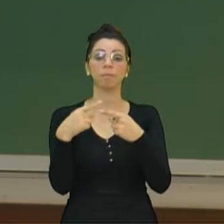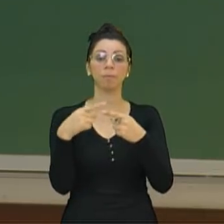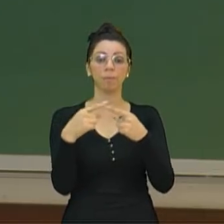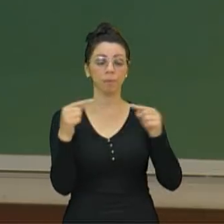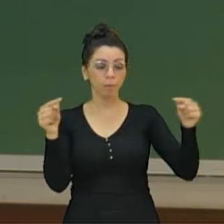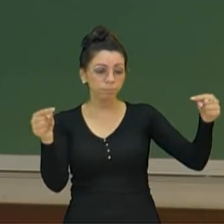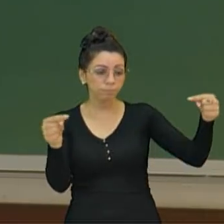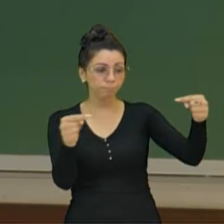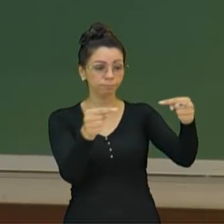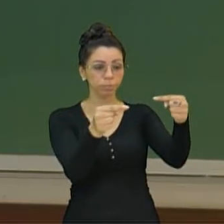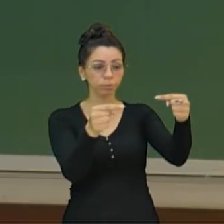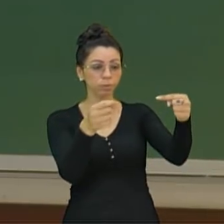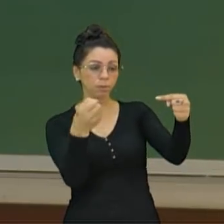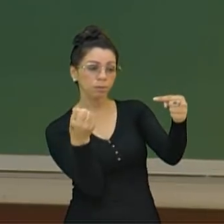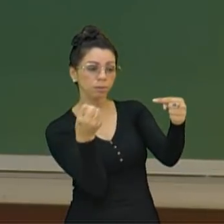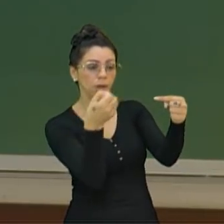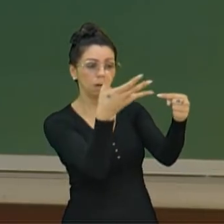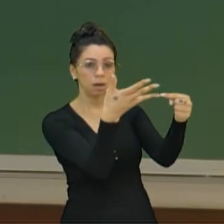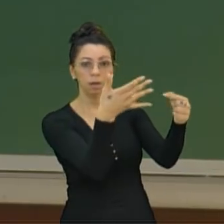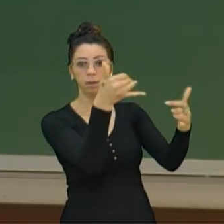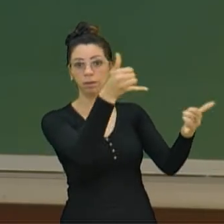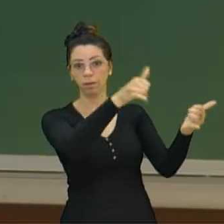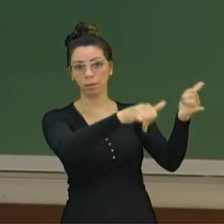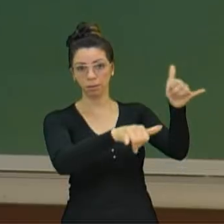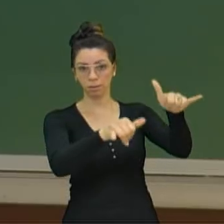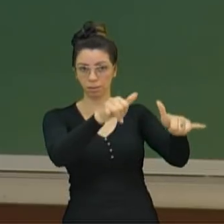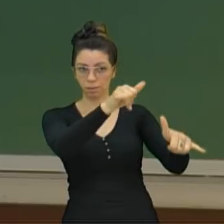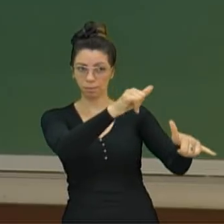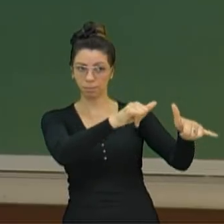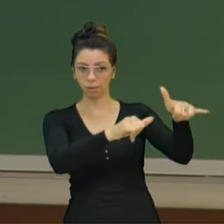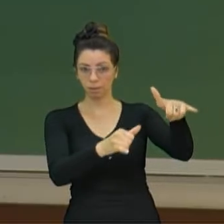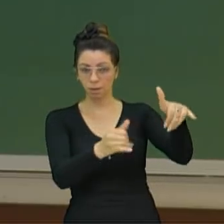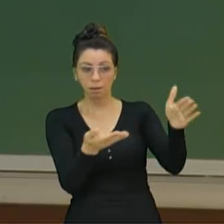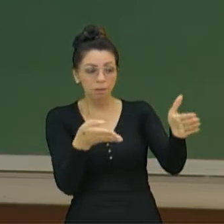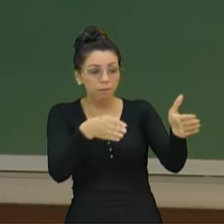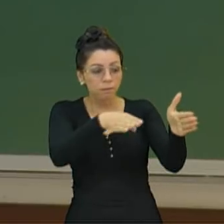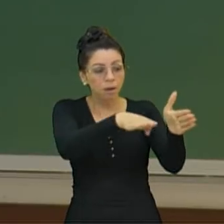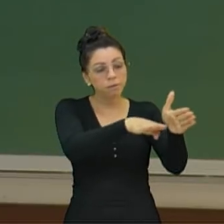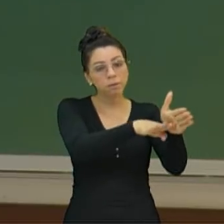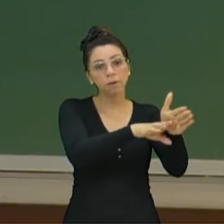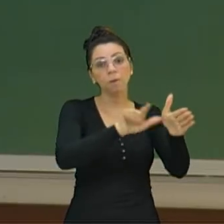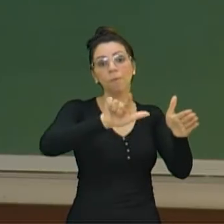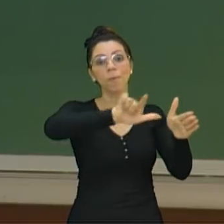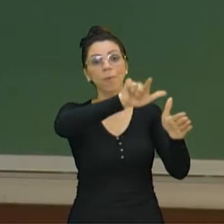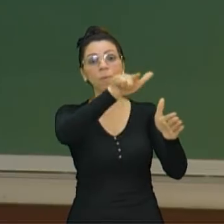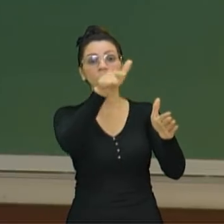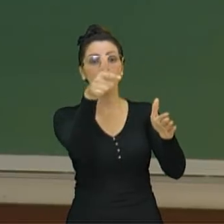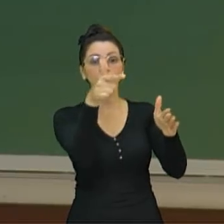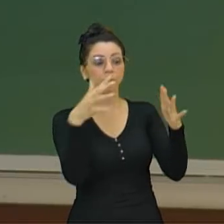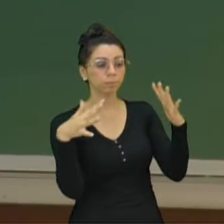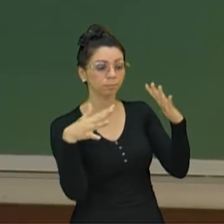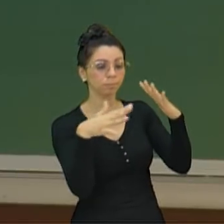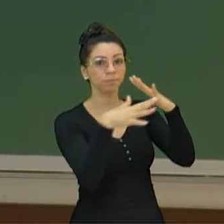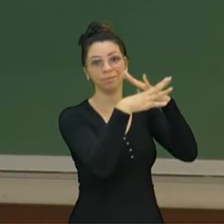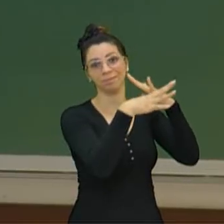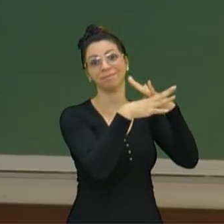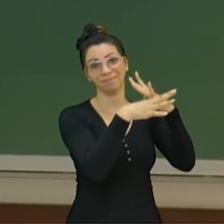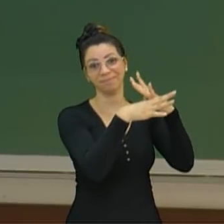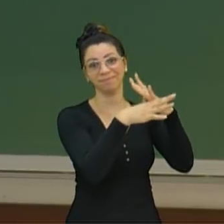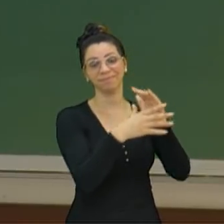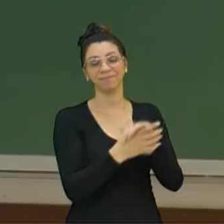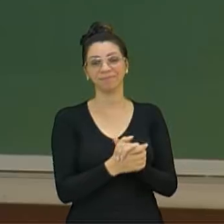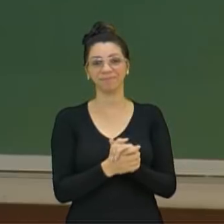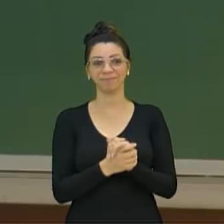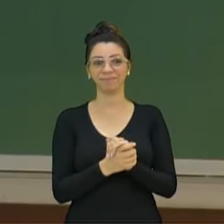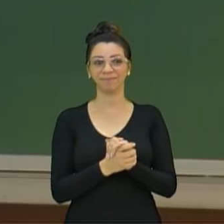substâncias químicas, os neurotransmissores, que eles vão chegar até o próximo neurônio, nos